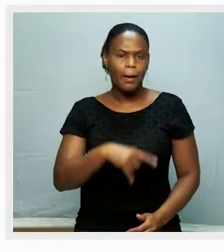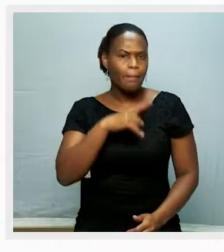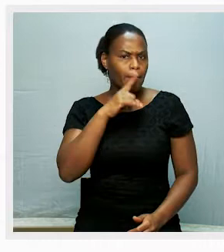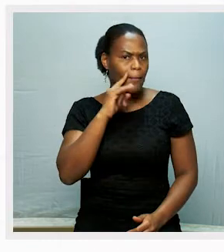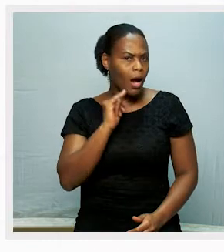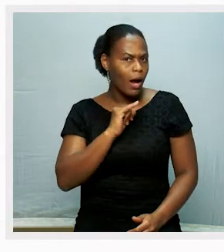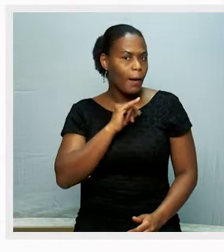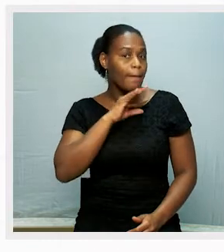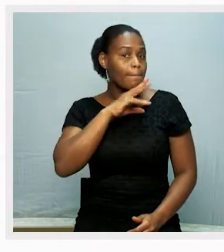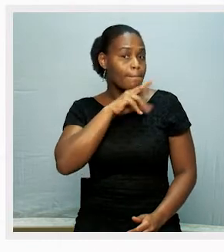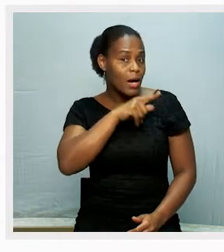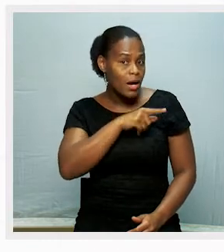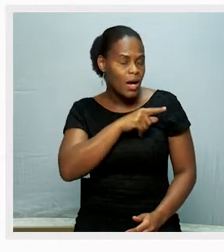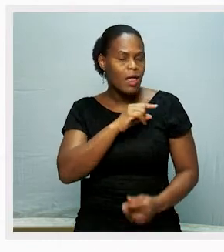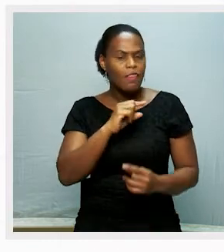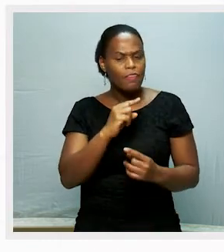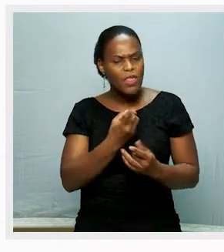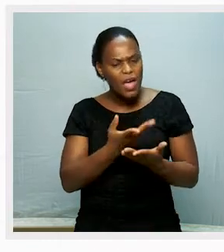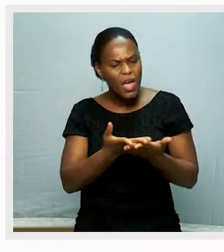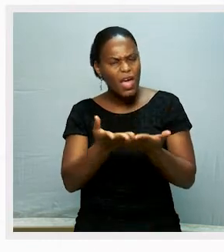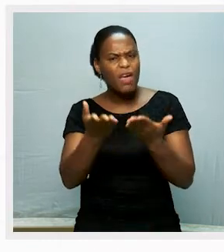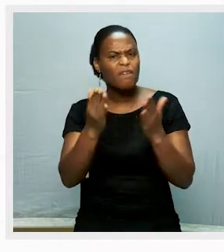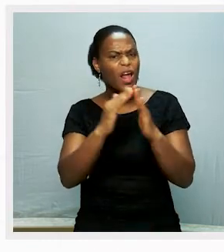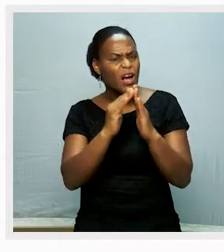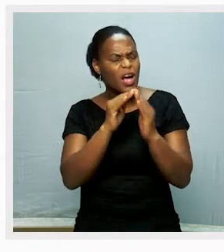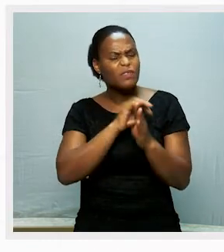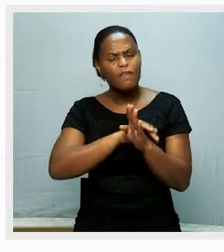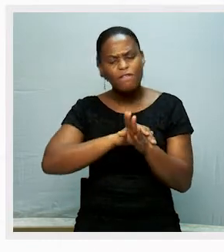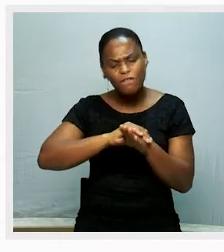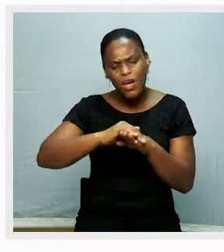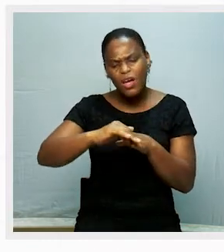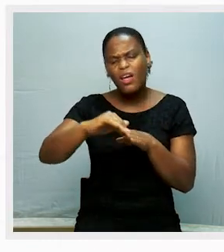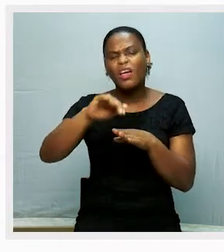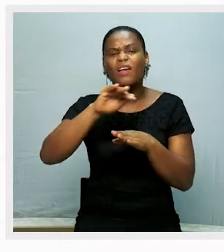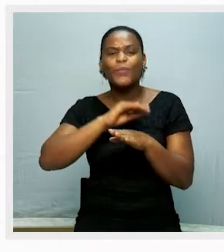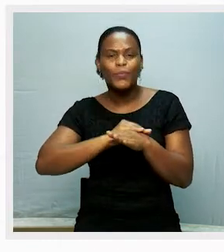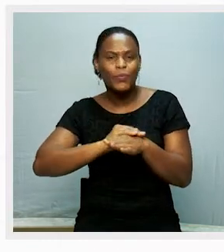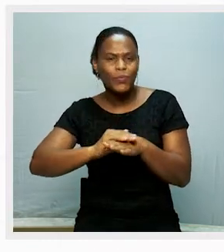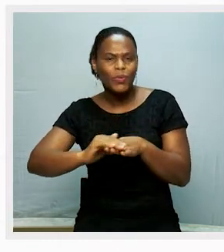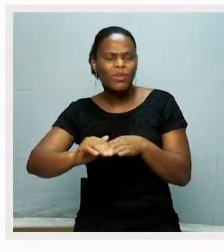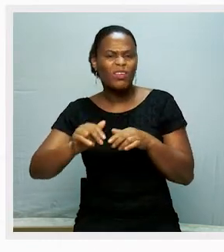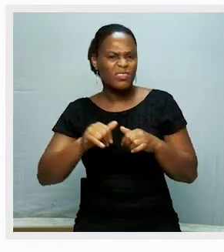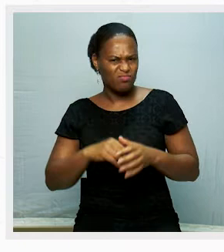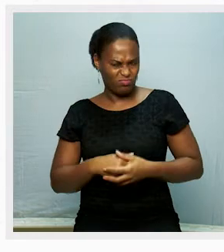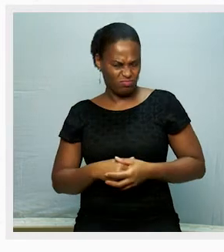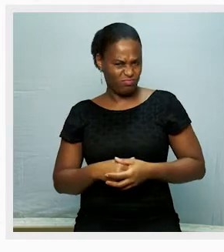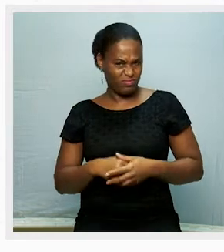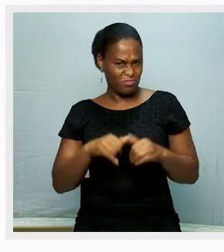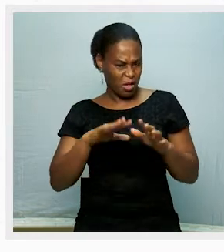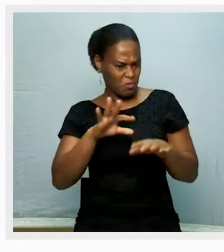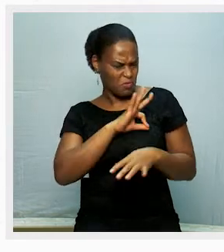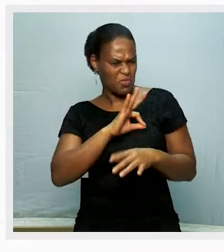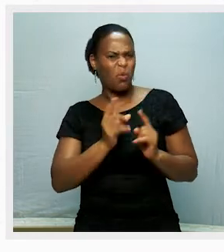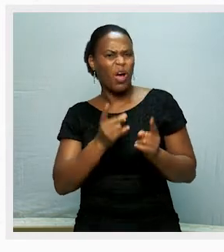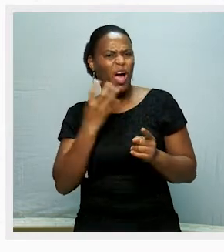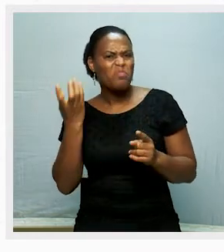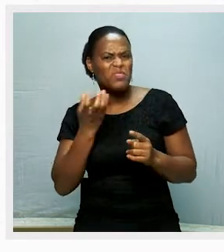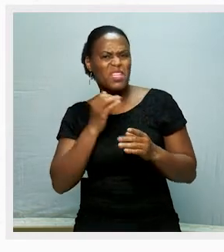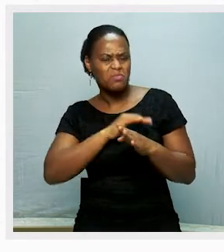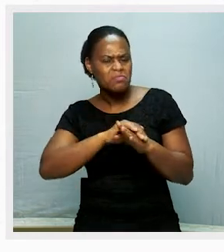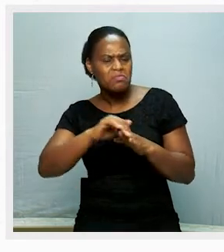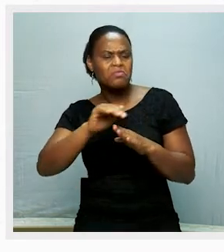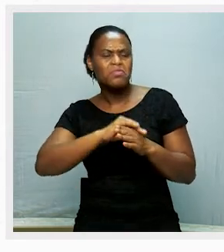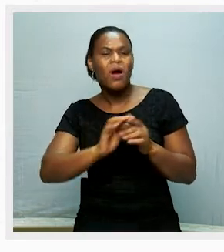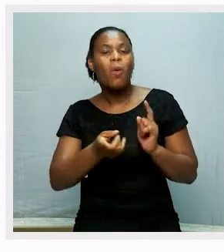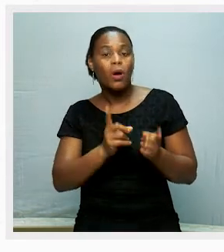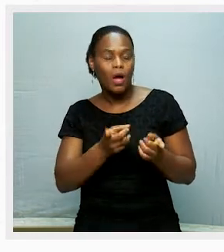Os pais devem oferecer um ambiente de afeto. Mas, professor, isto está muito estranho. O que quer dizer isto, ambiente de afeto? É um